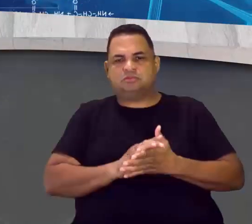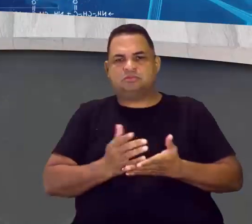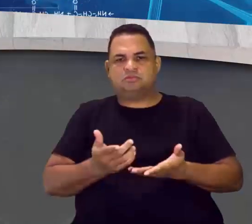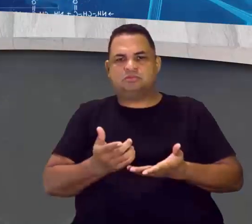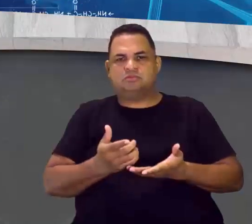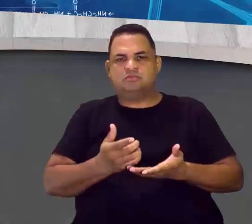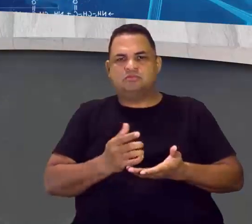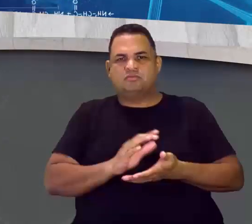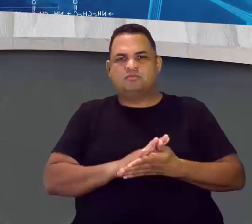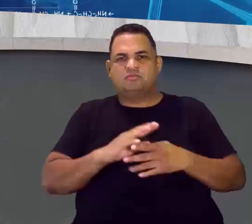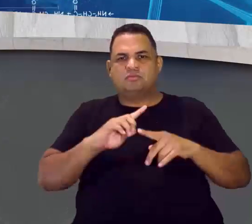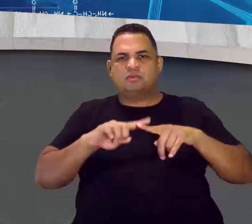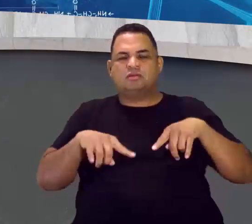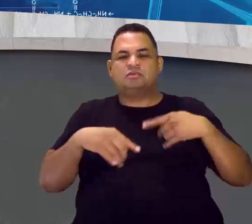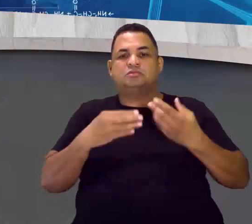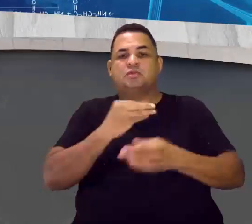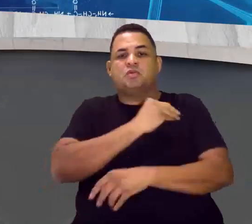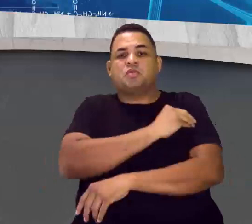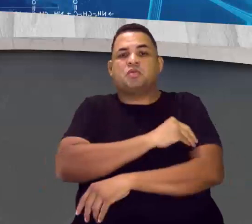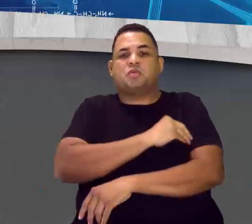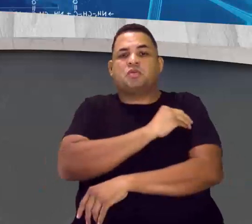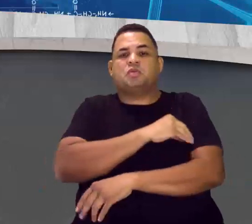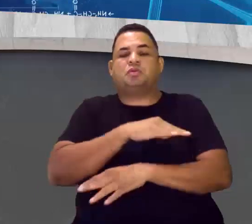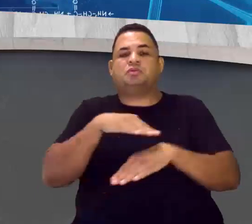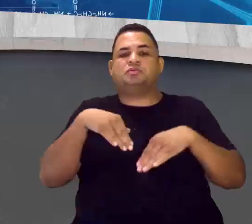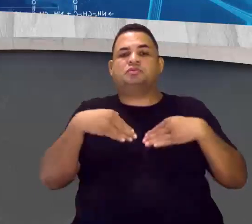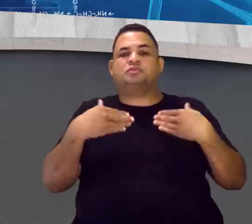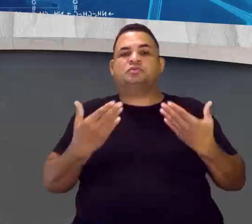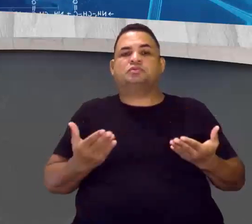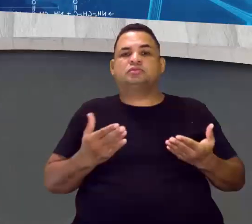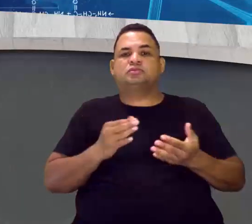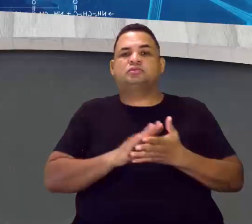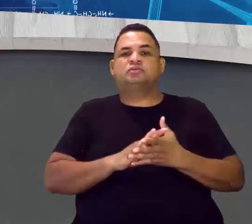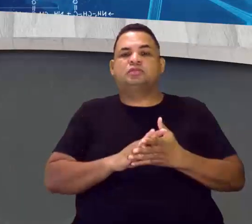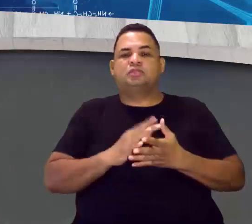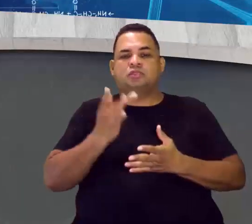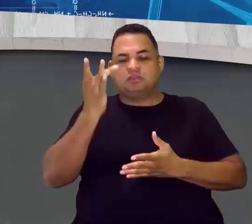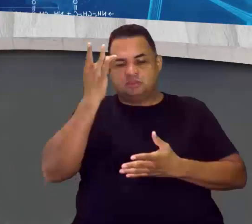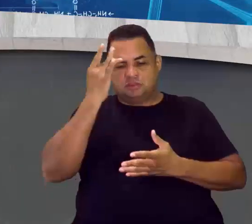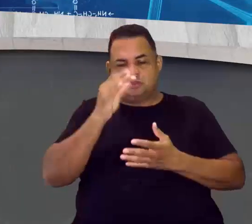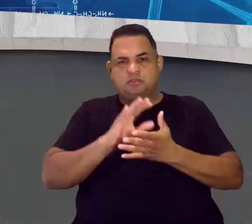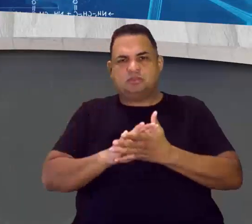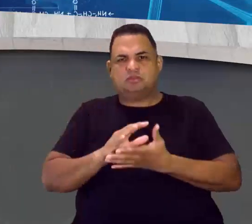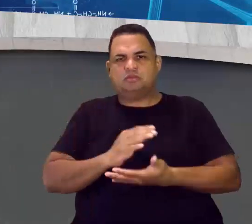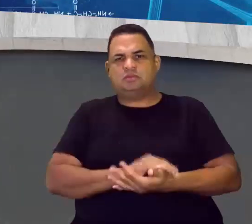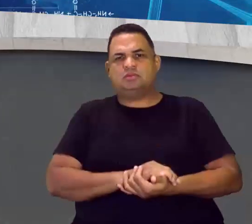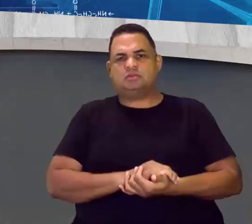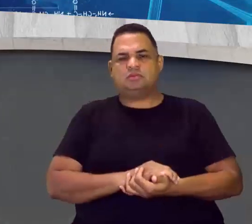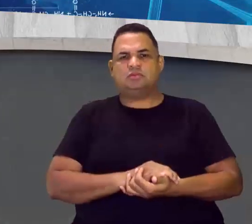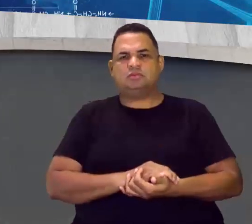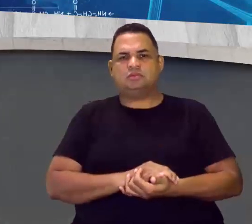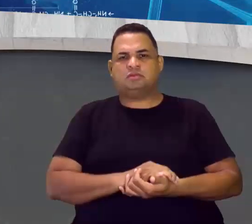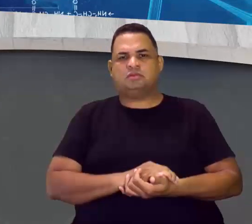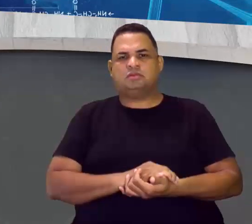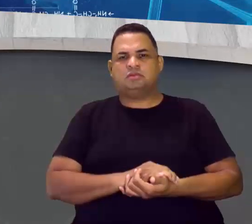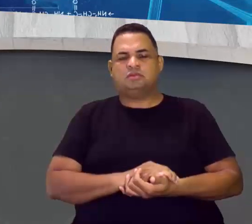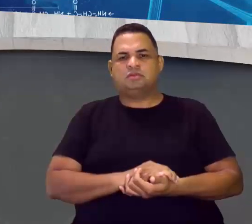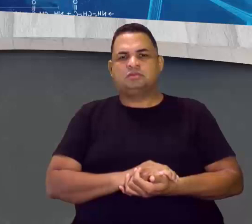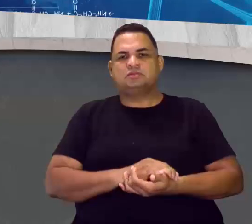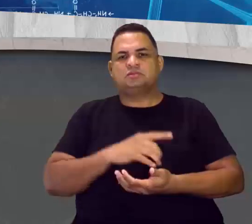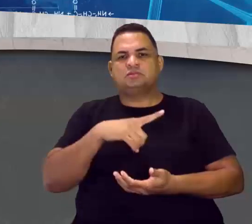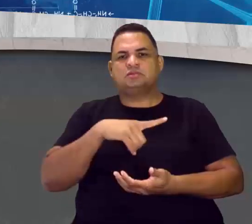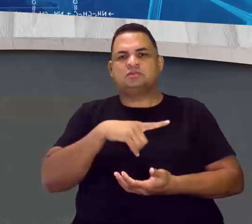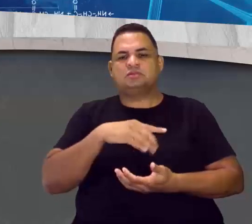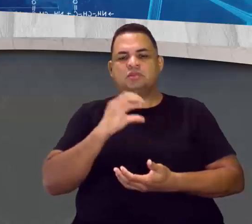gasolina. Mas o álcool, qual é a fórmula do álcool? H3C, CH2, OH. Então